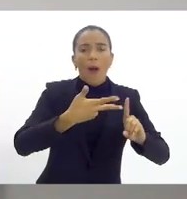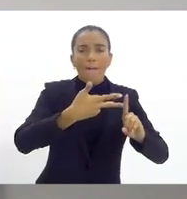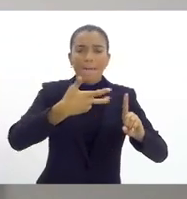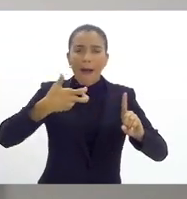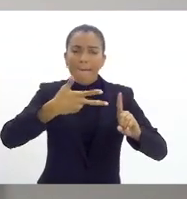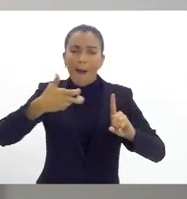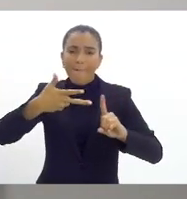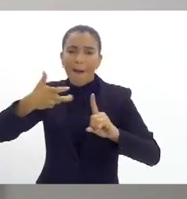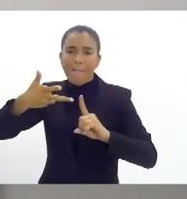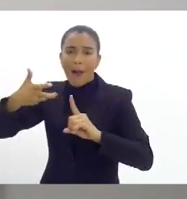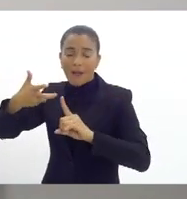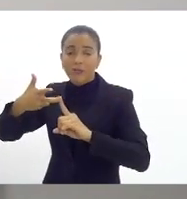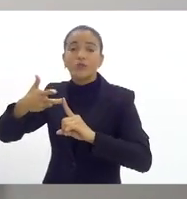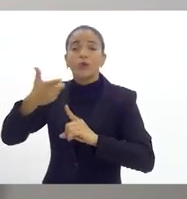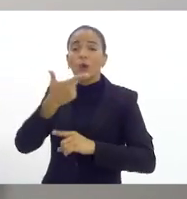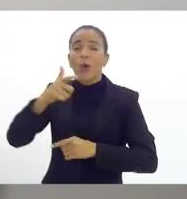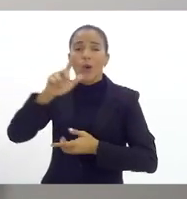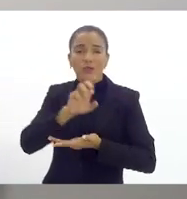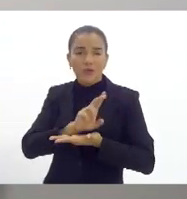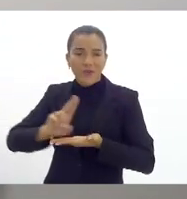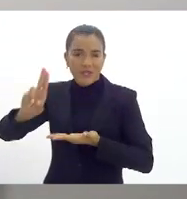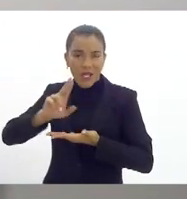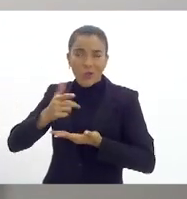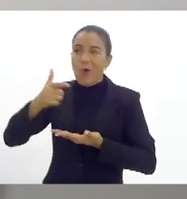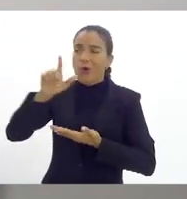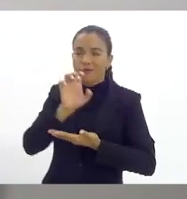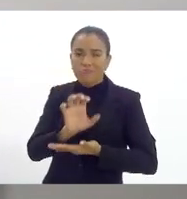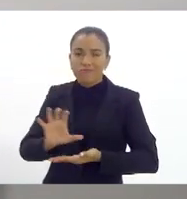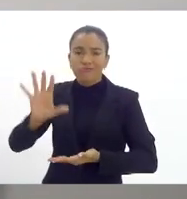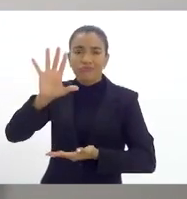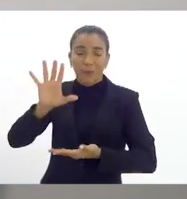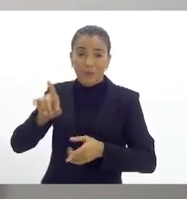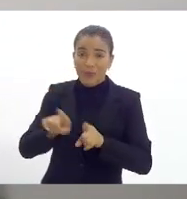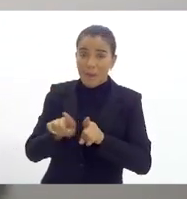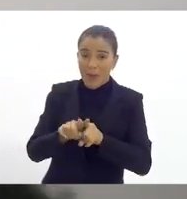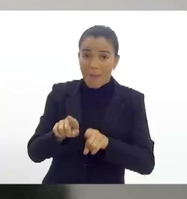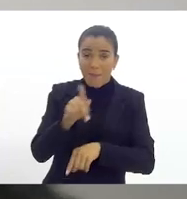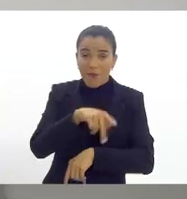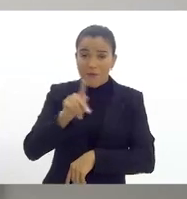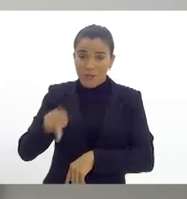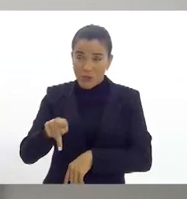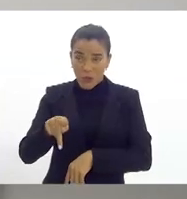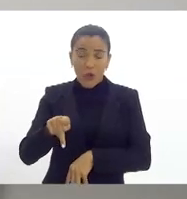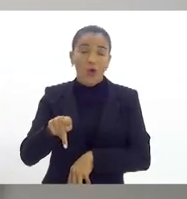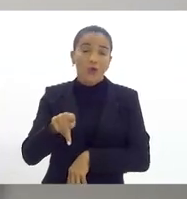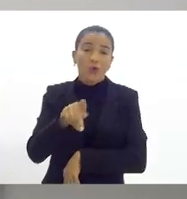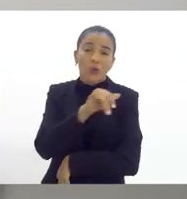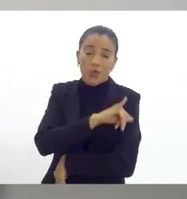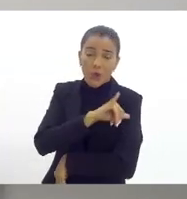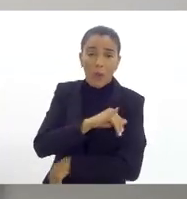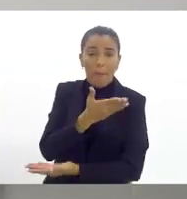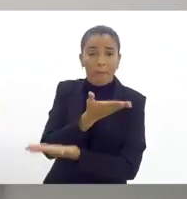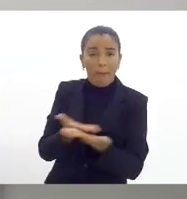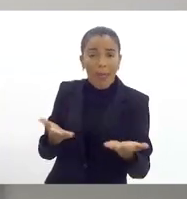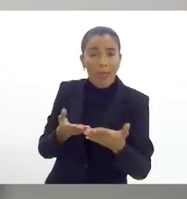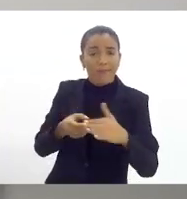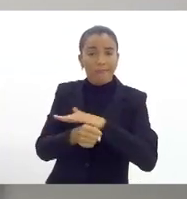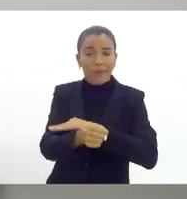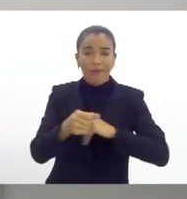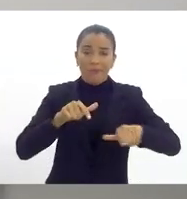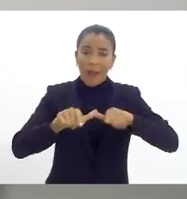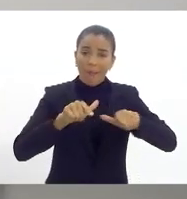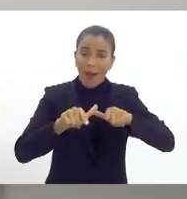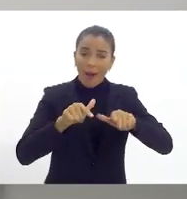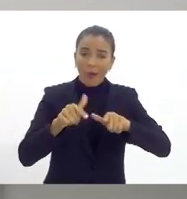de outros estados professores aqui do Rio de Janeiro que perdem emprego para professores de outros estados onde a Convenção Coletiva